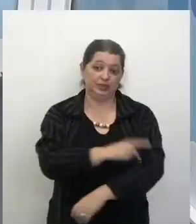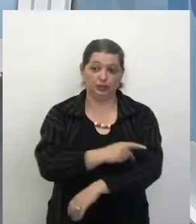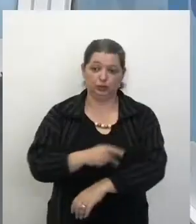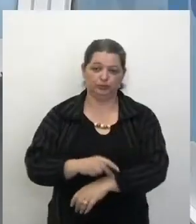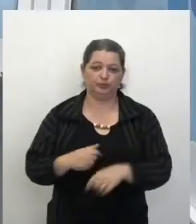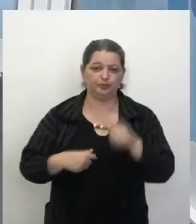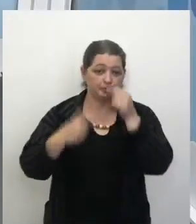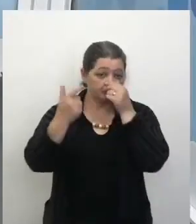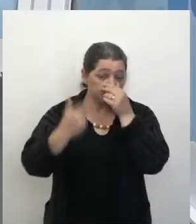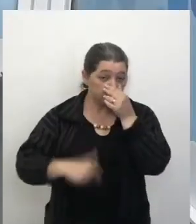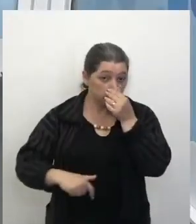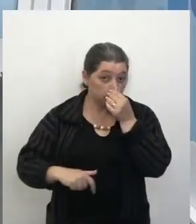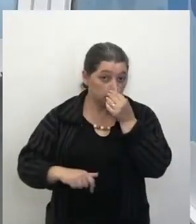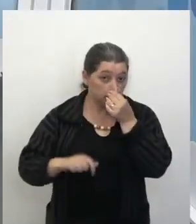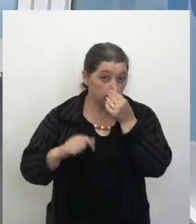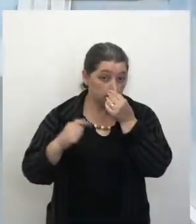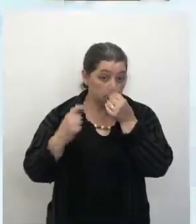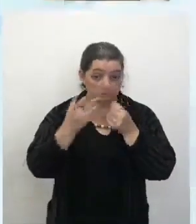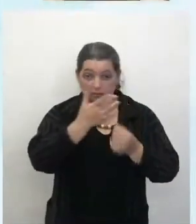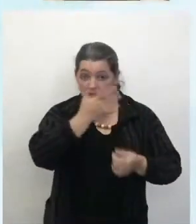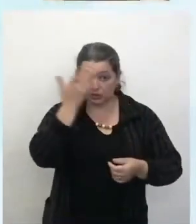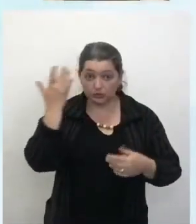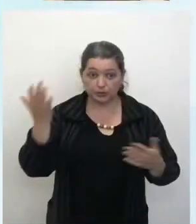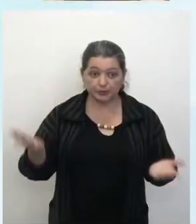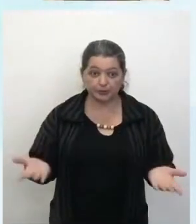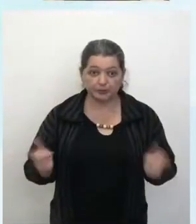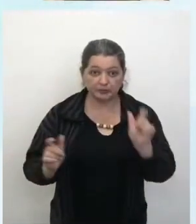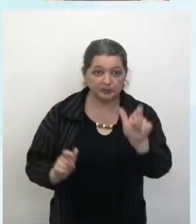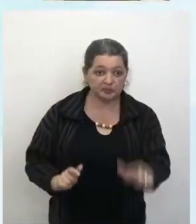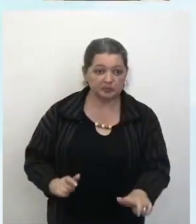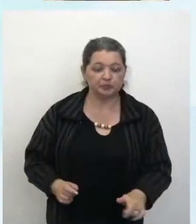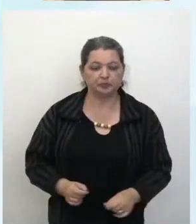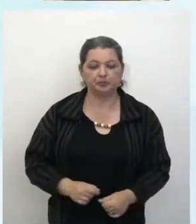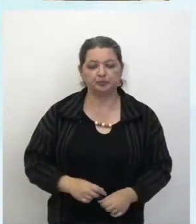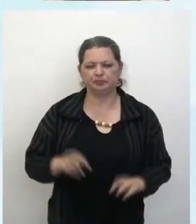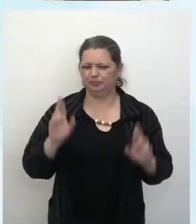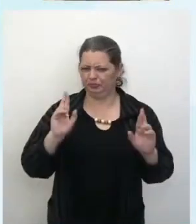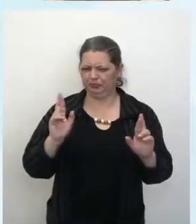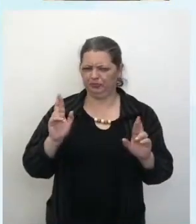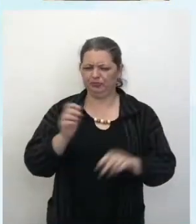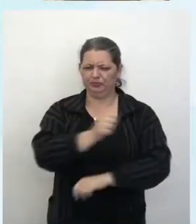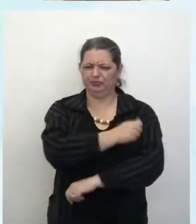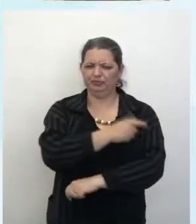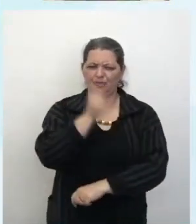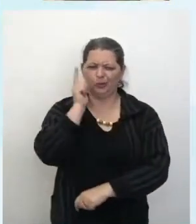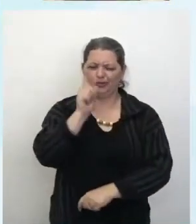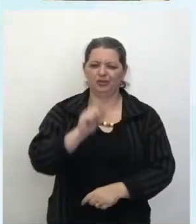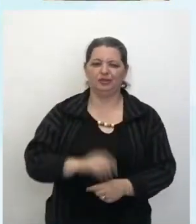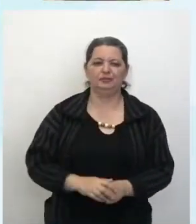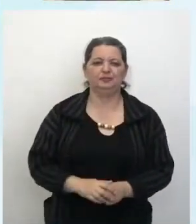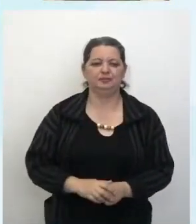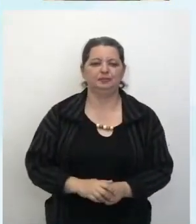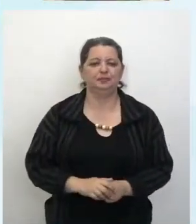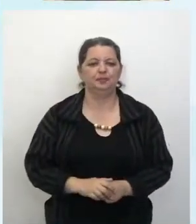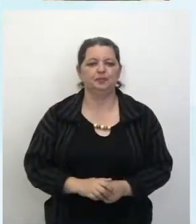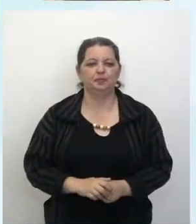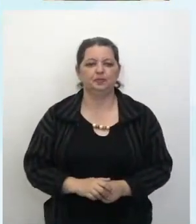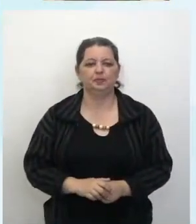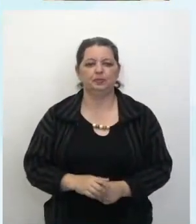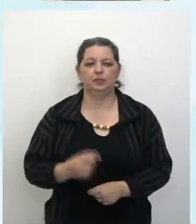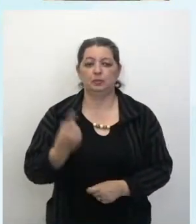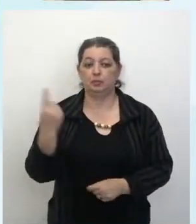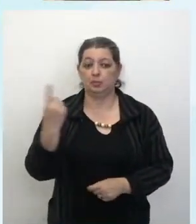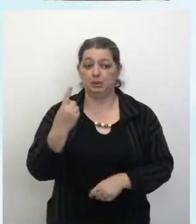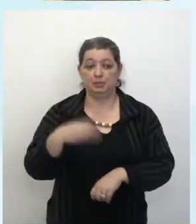se eu sou uma pessoa Bom vamos lá tomara que algum alumínio aí consiga também matar por nem a dica a